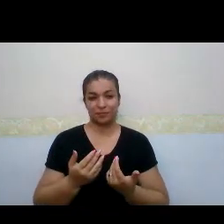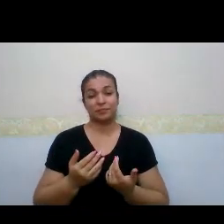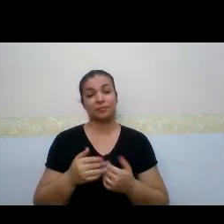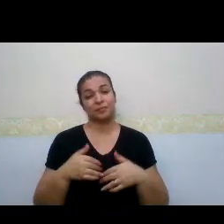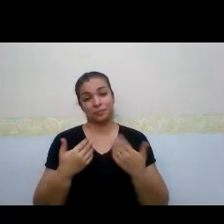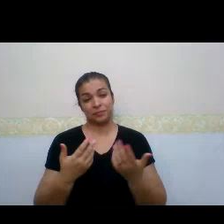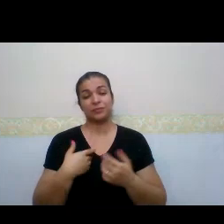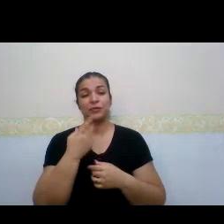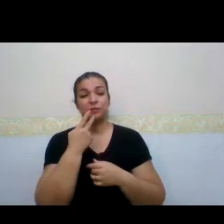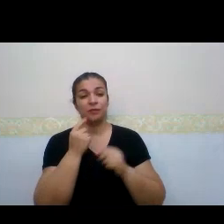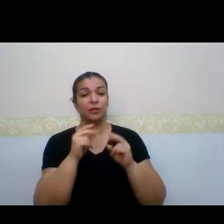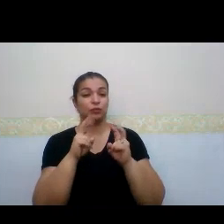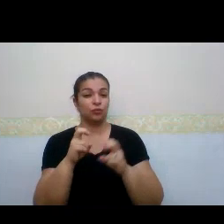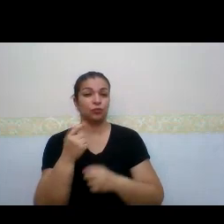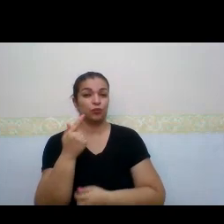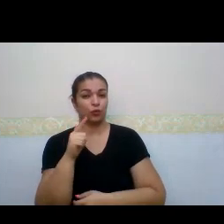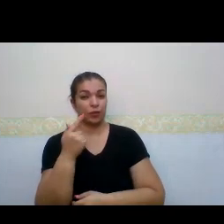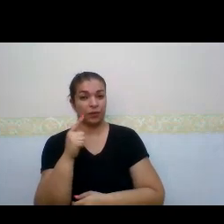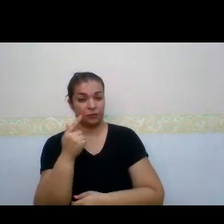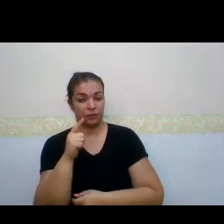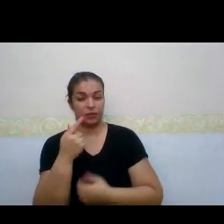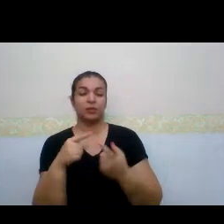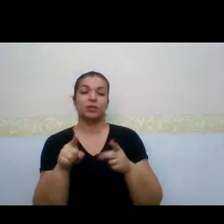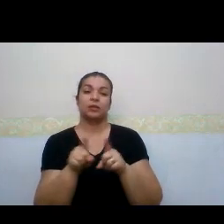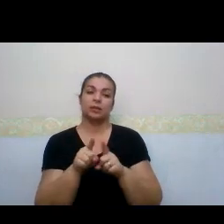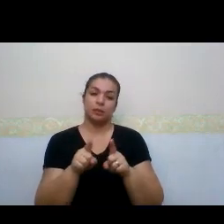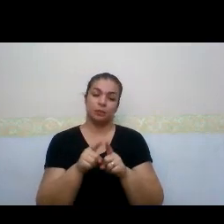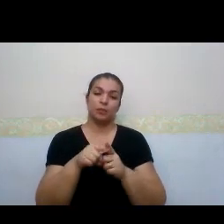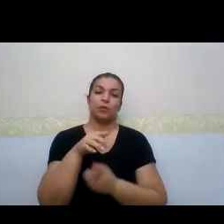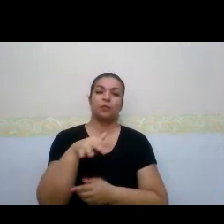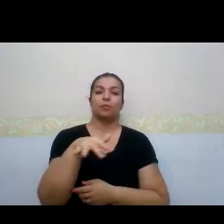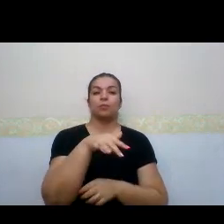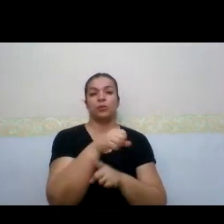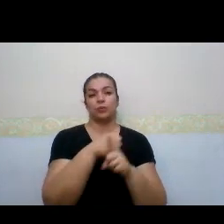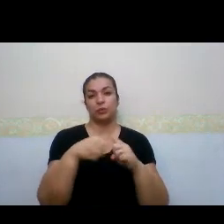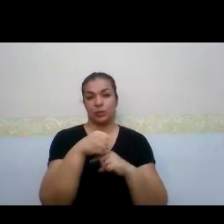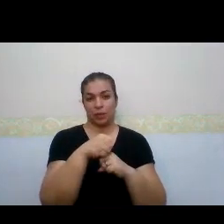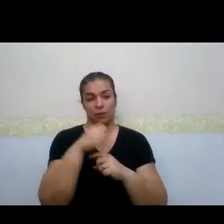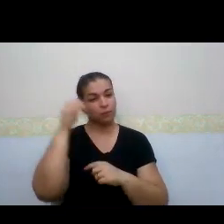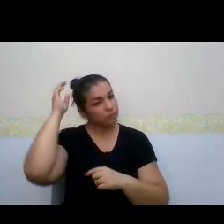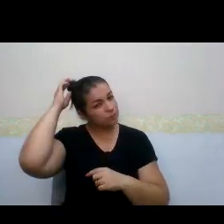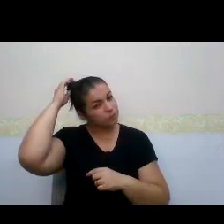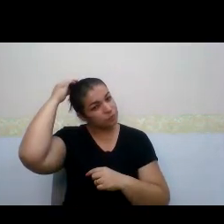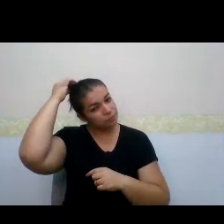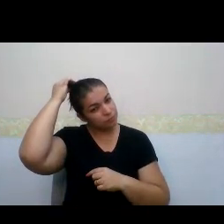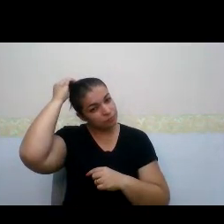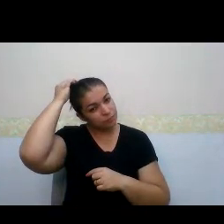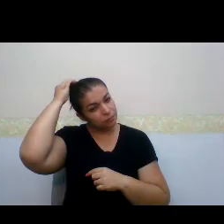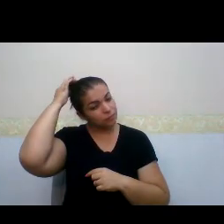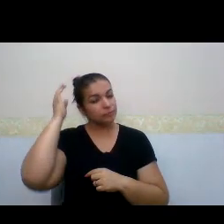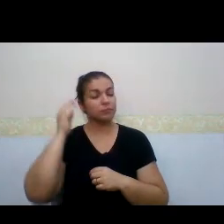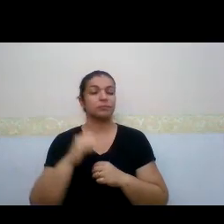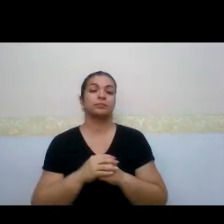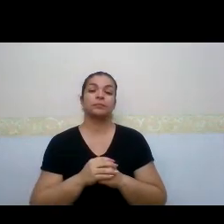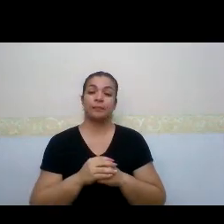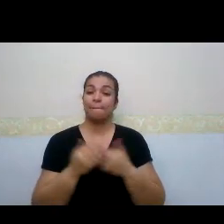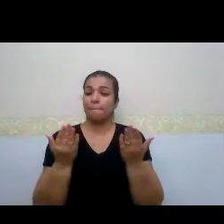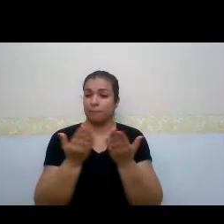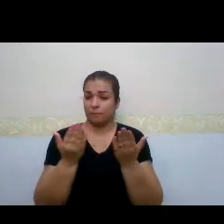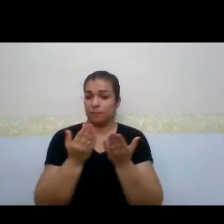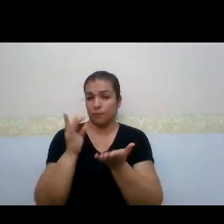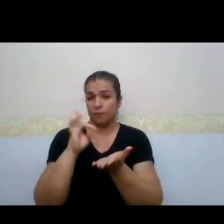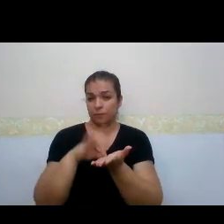sobre geografia e sobre o meio social. Agora, gente, na real, né? Quem